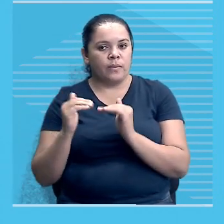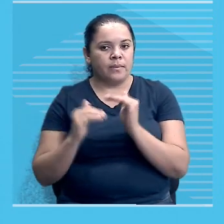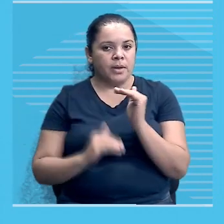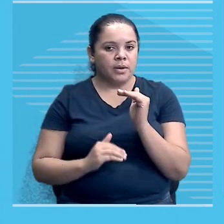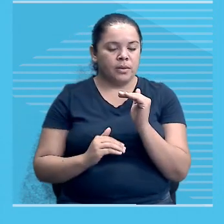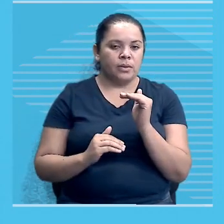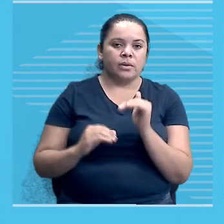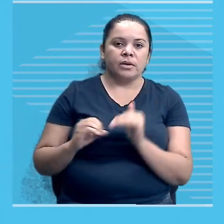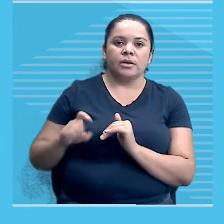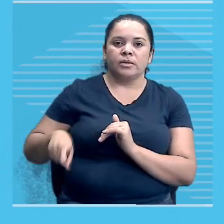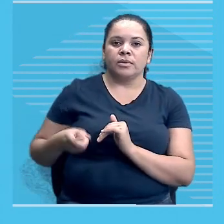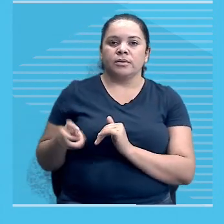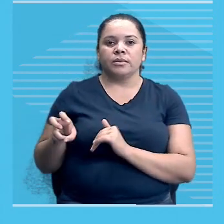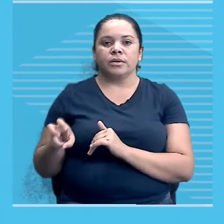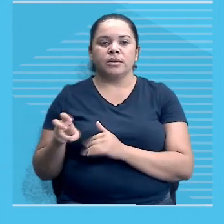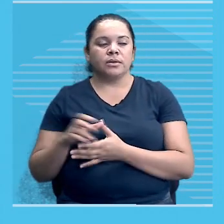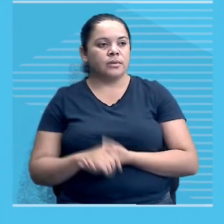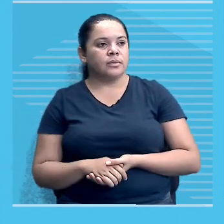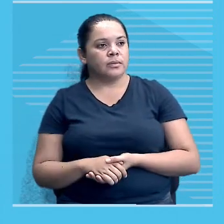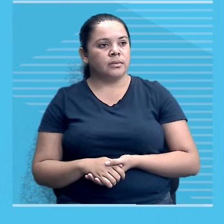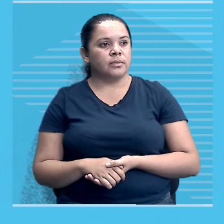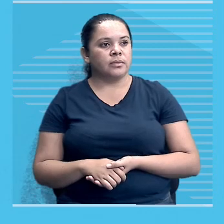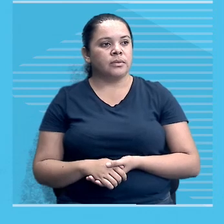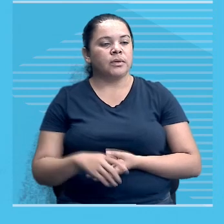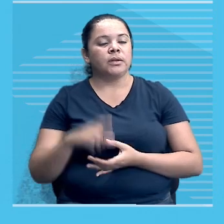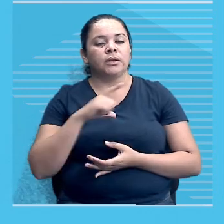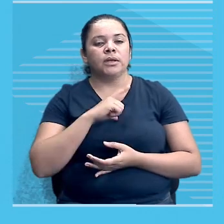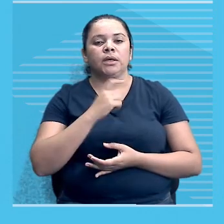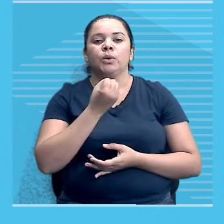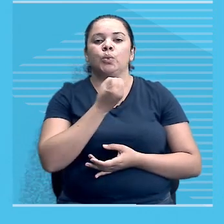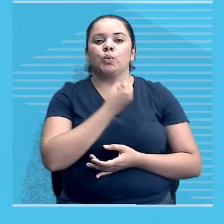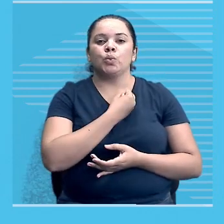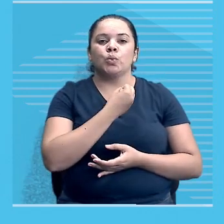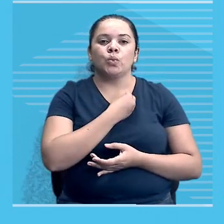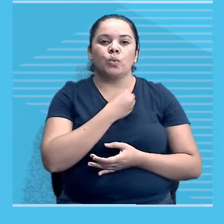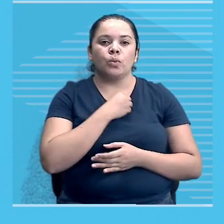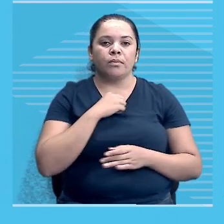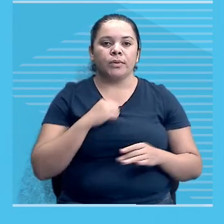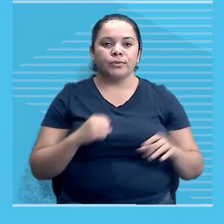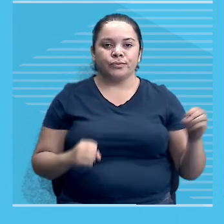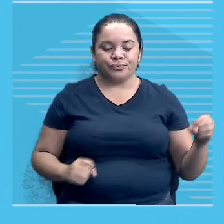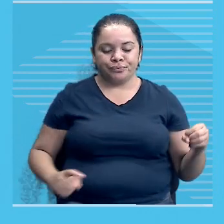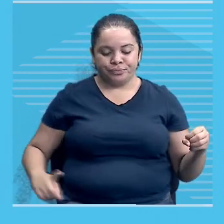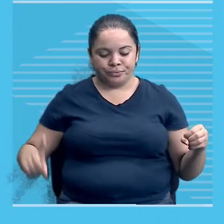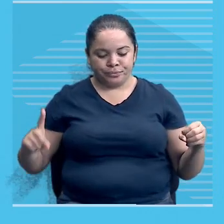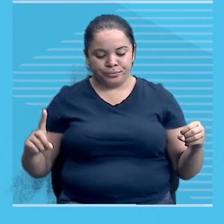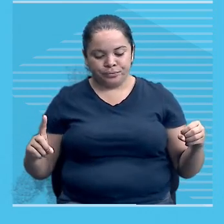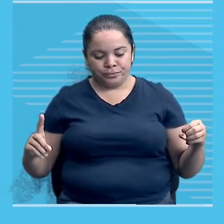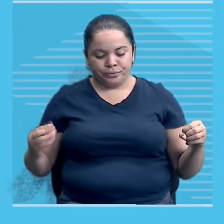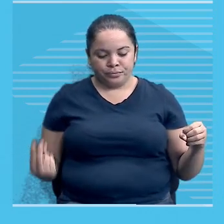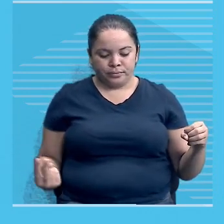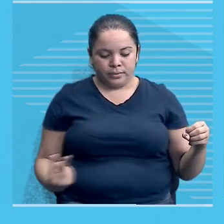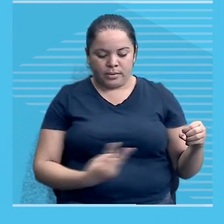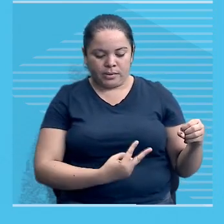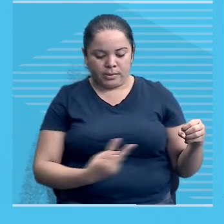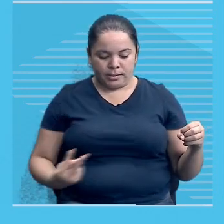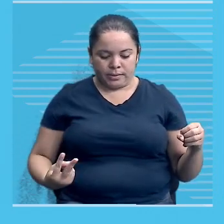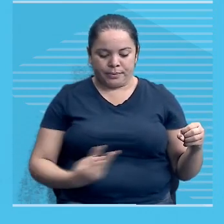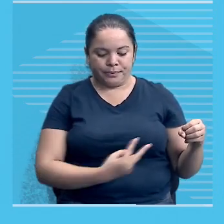Eu tenho um número que está entre 0 e 1 e estou elevando ele é um expoente